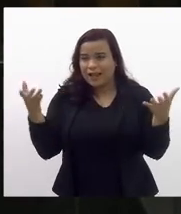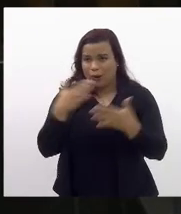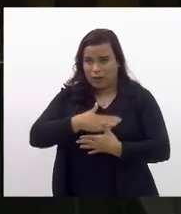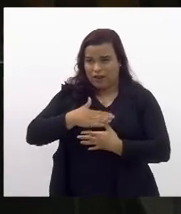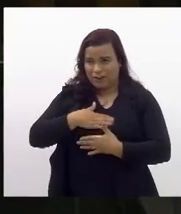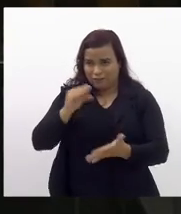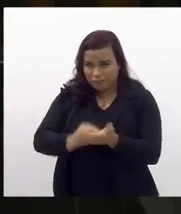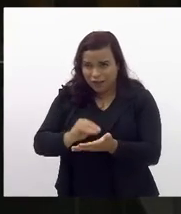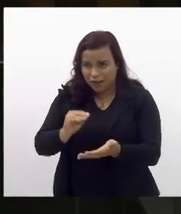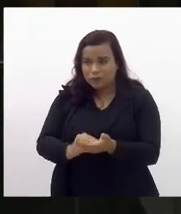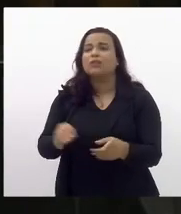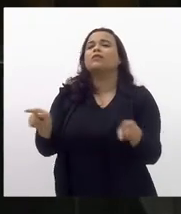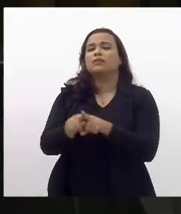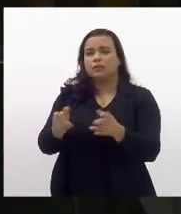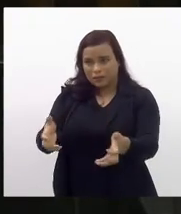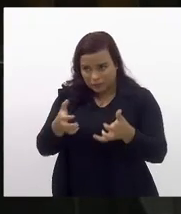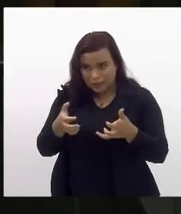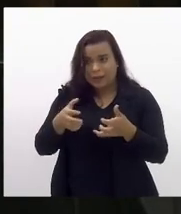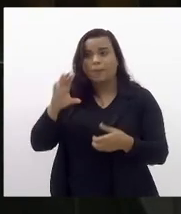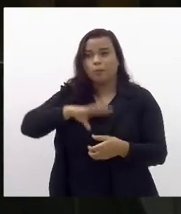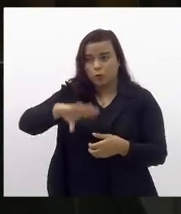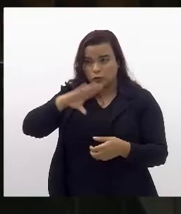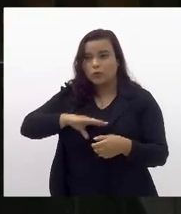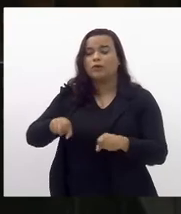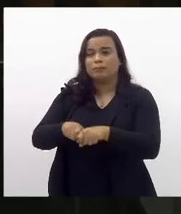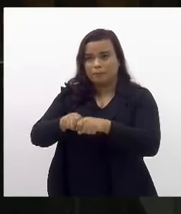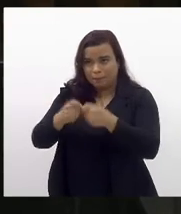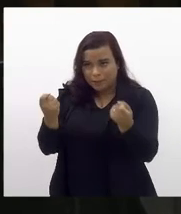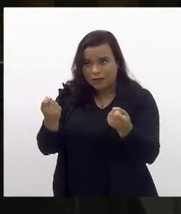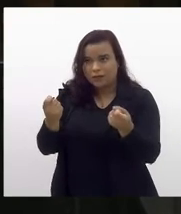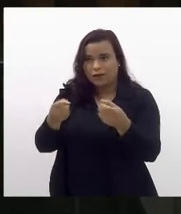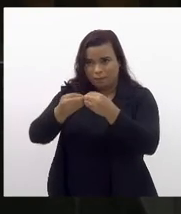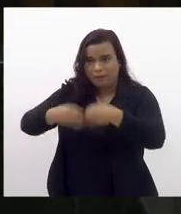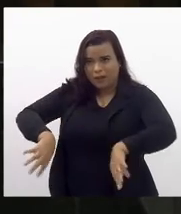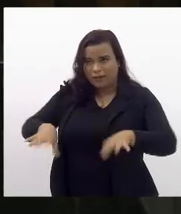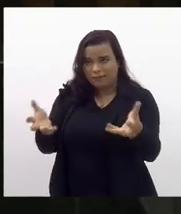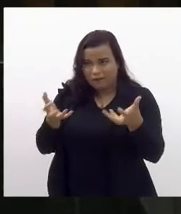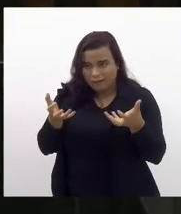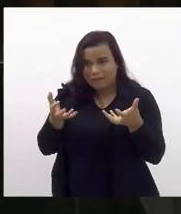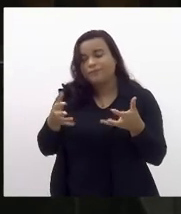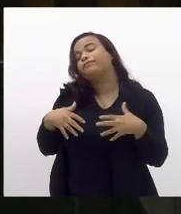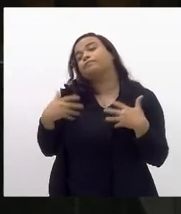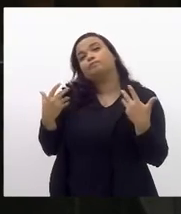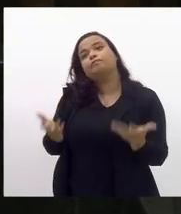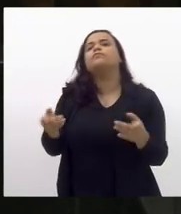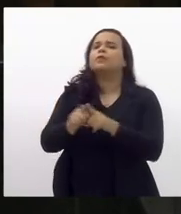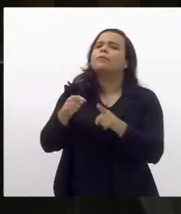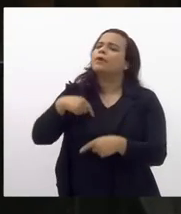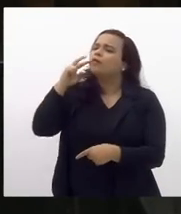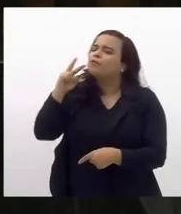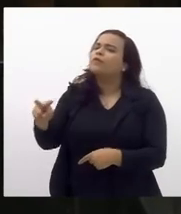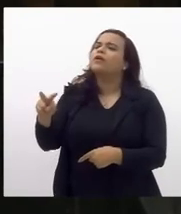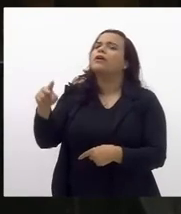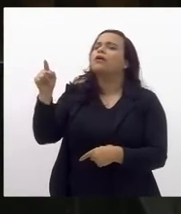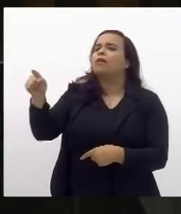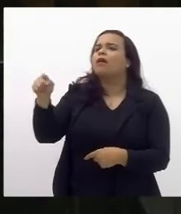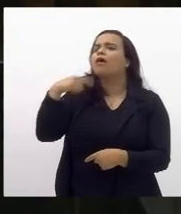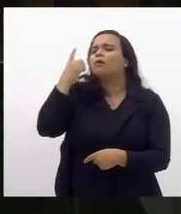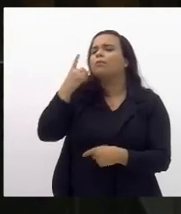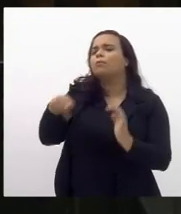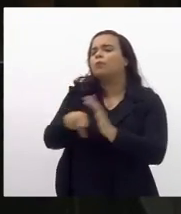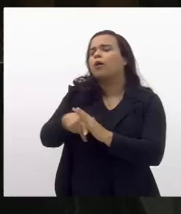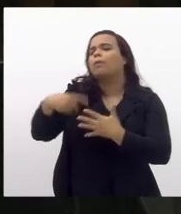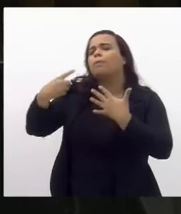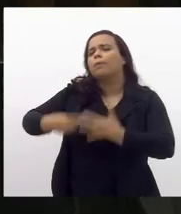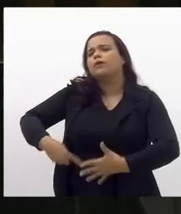querem destruir o nosso português. Da mesma forma, vi deputados do PSOL, o